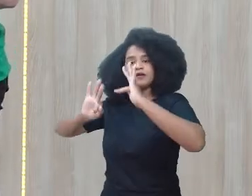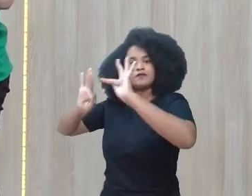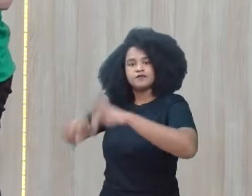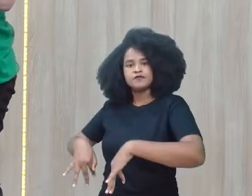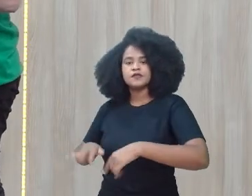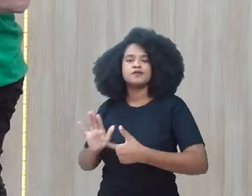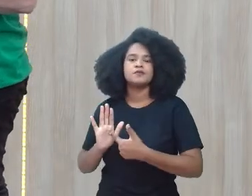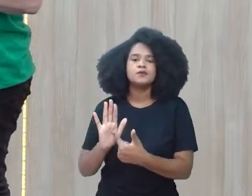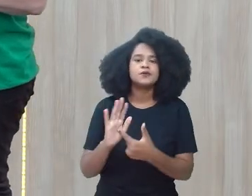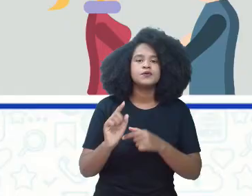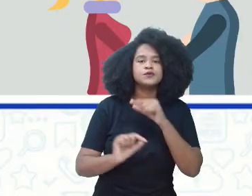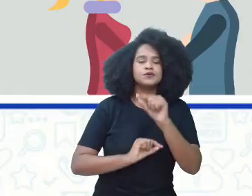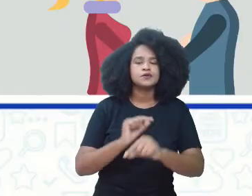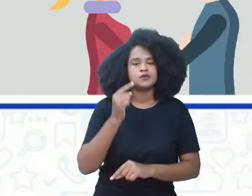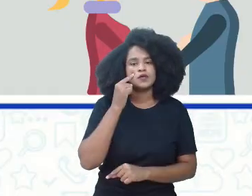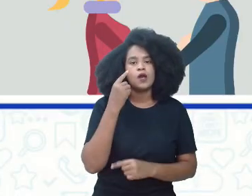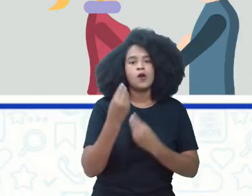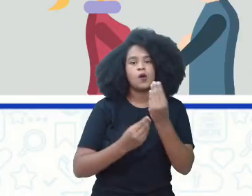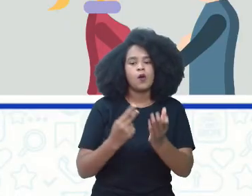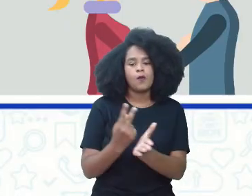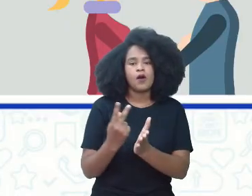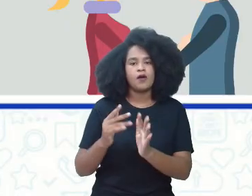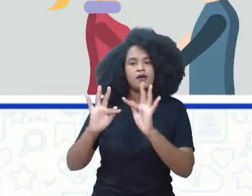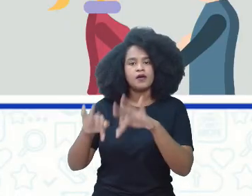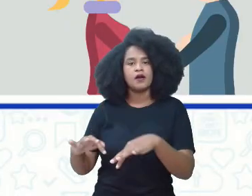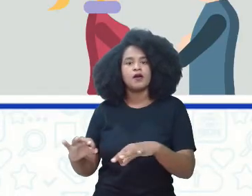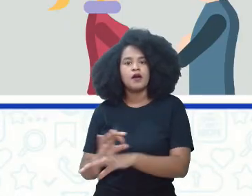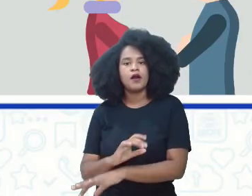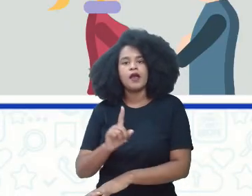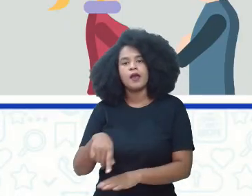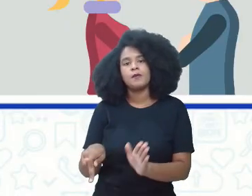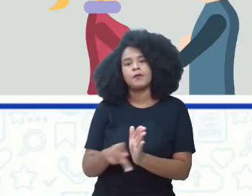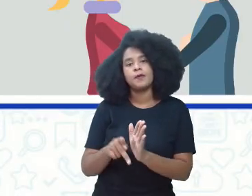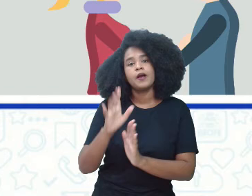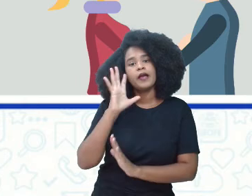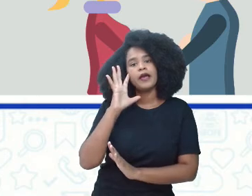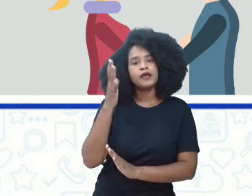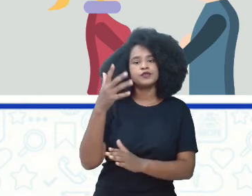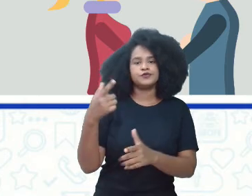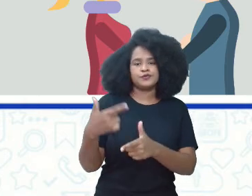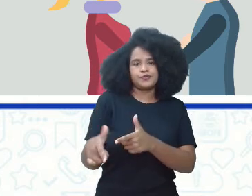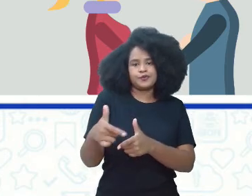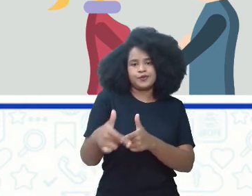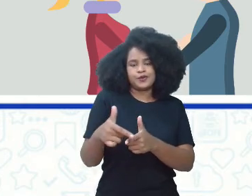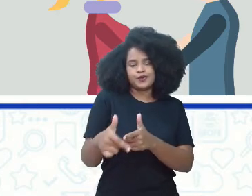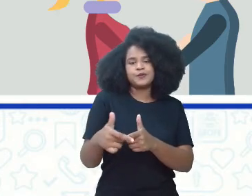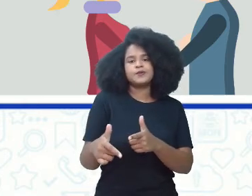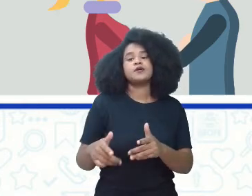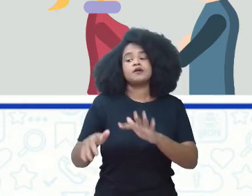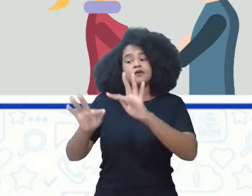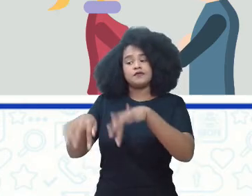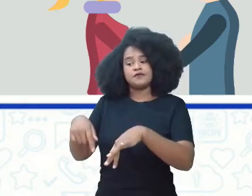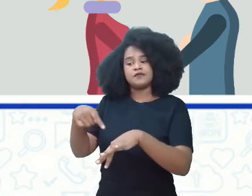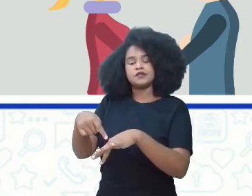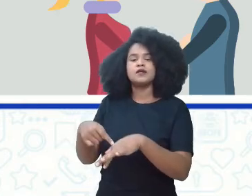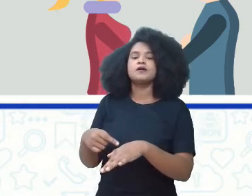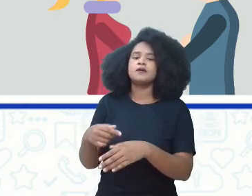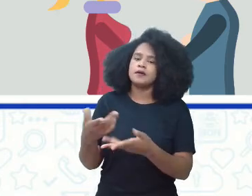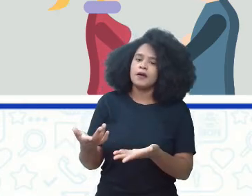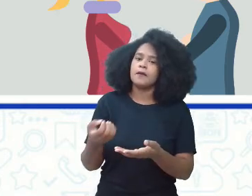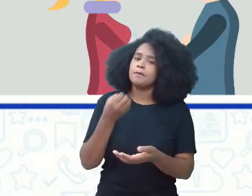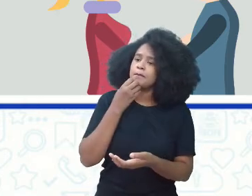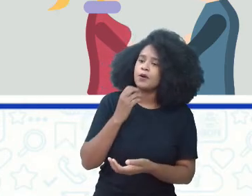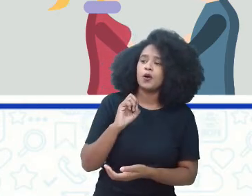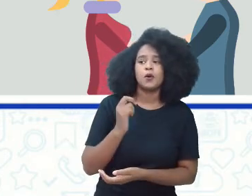representa essa situação final. É a solução do conflito. A parte final é a parte boa